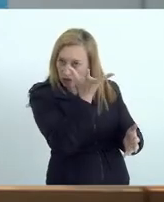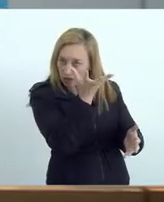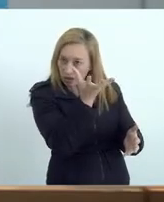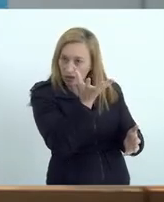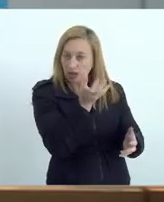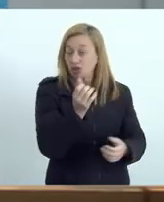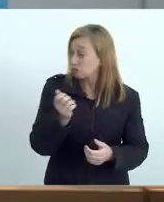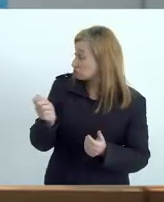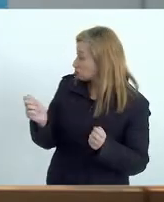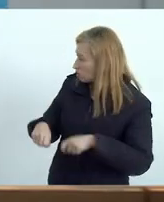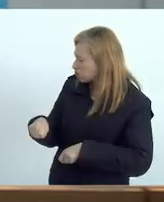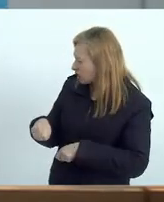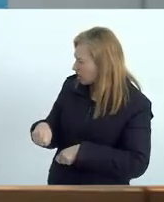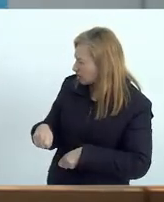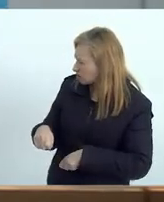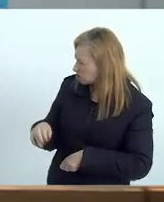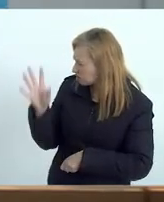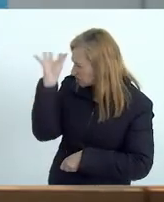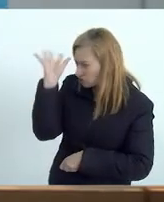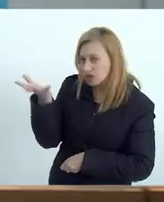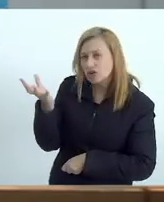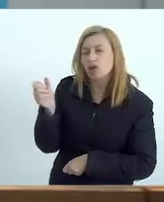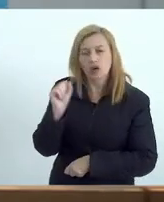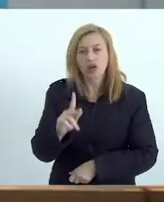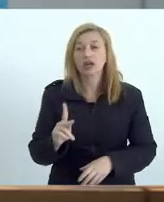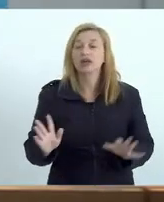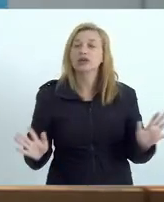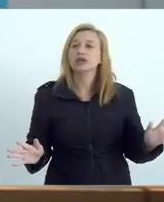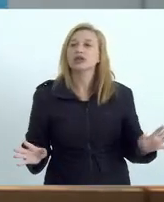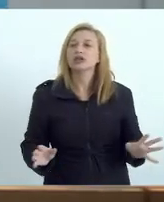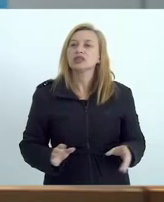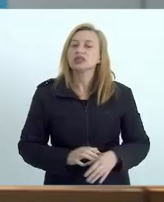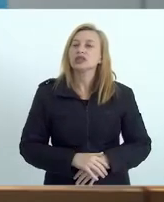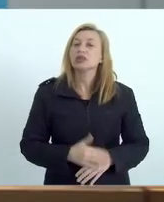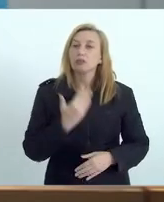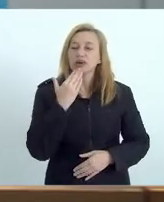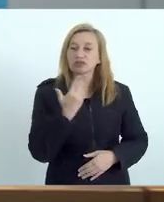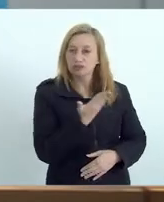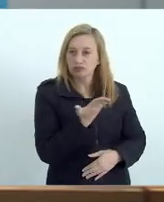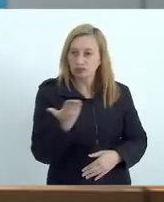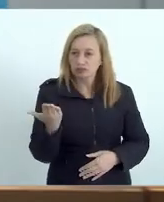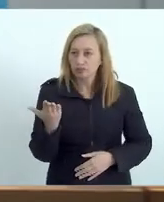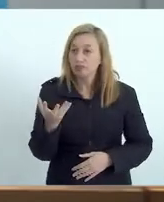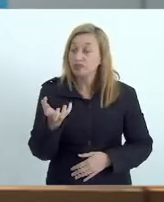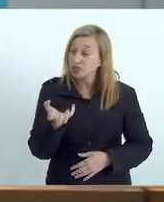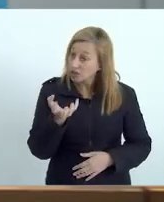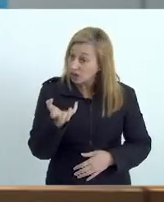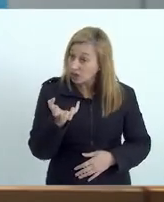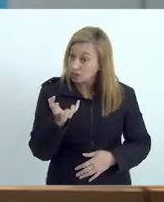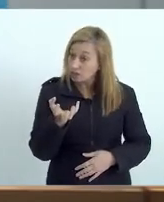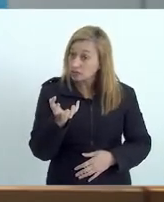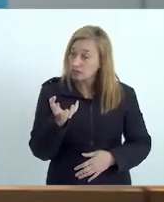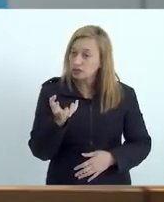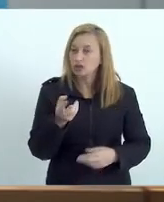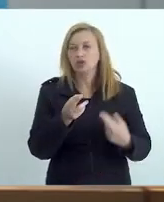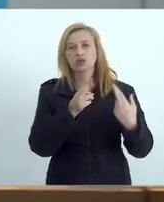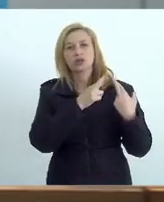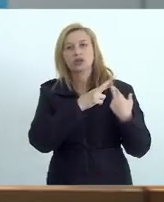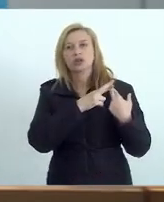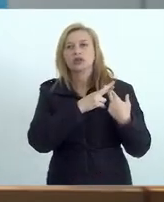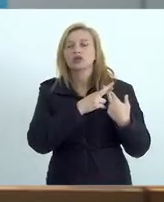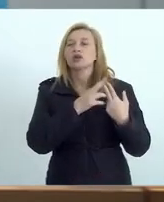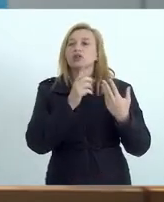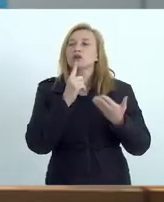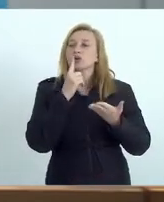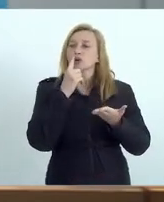não dá para resolver não dá para resolver então eu peço e senhores e quero e quero assumir aqui um